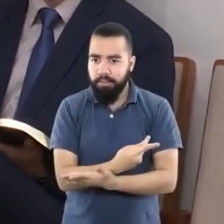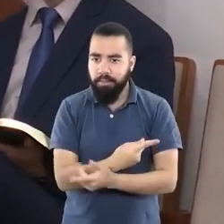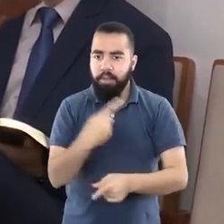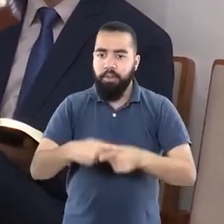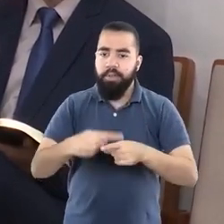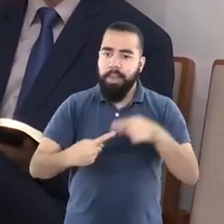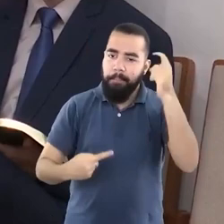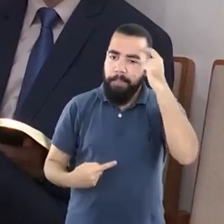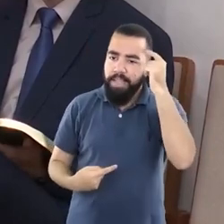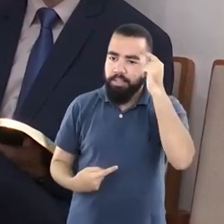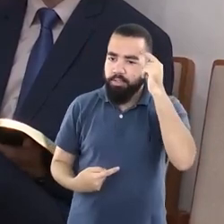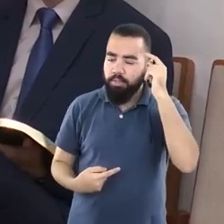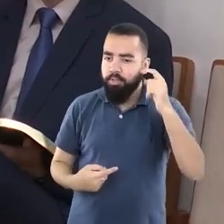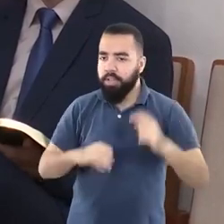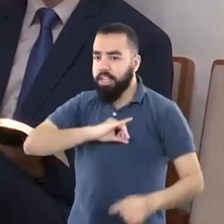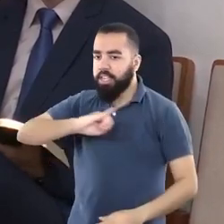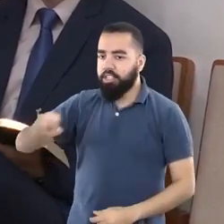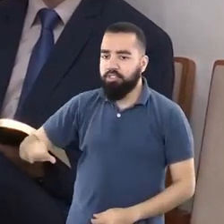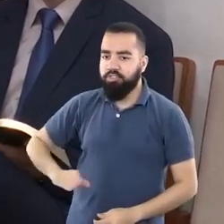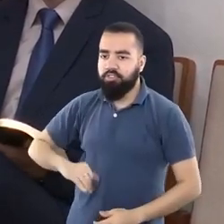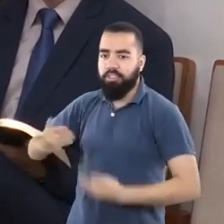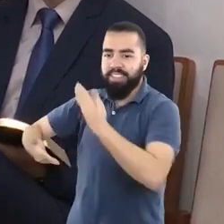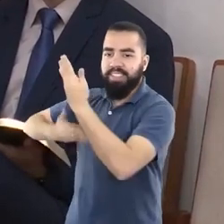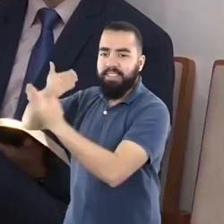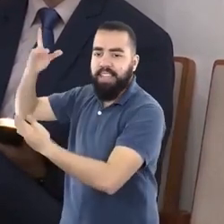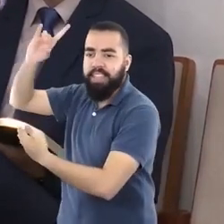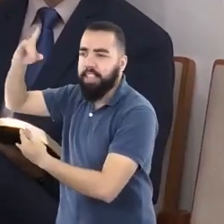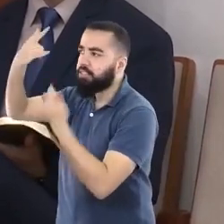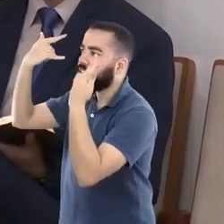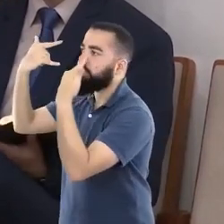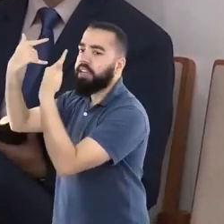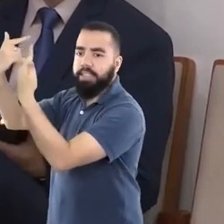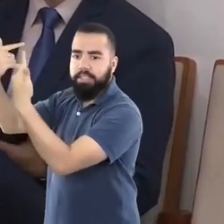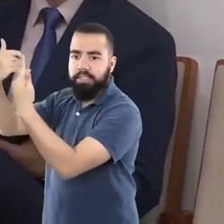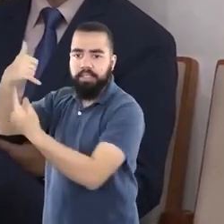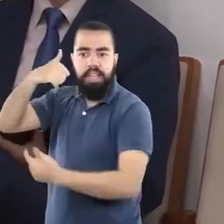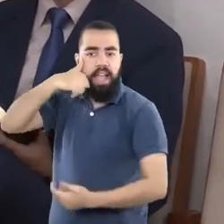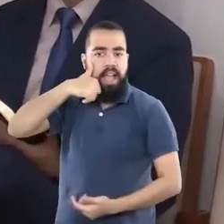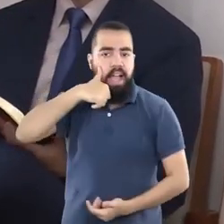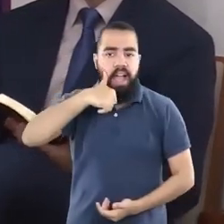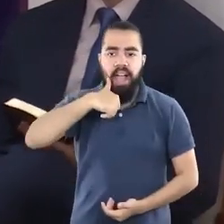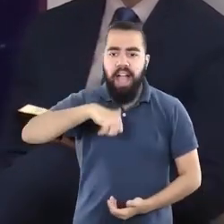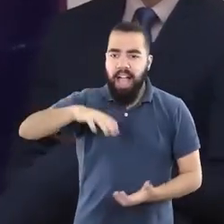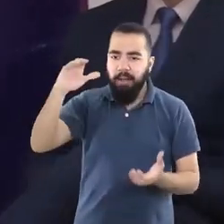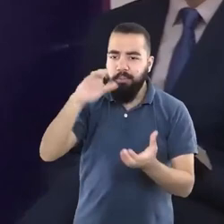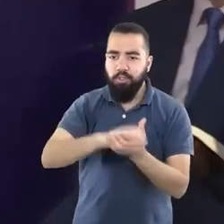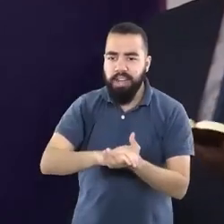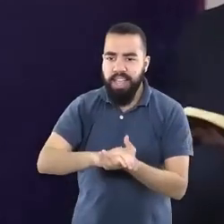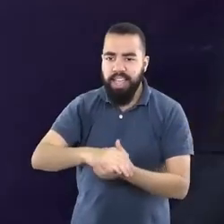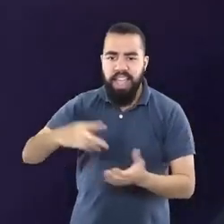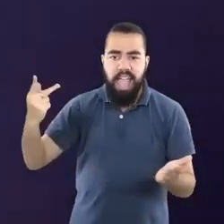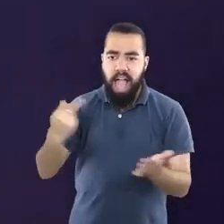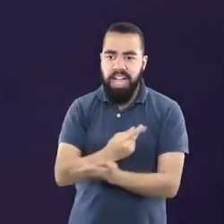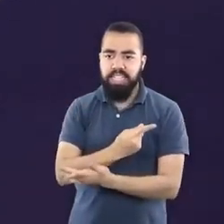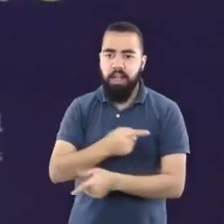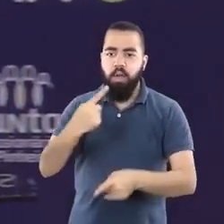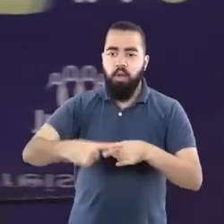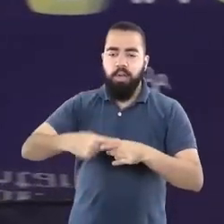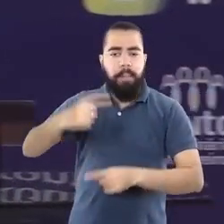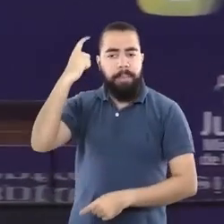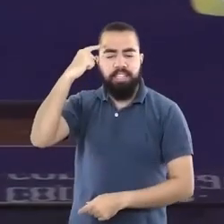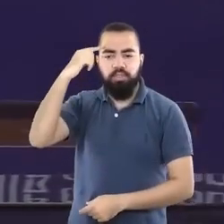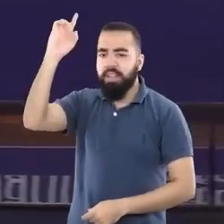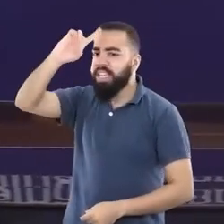que Jó servia a Deus por interesse. A mulher de Jó estava errada, porque achou que Deus não era digno de